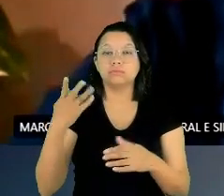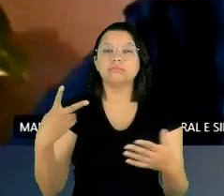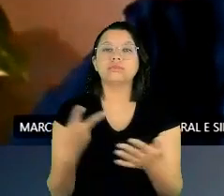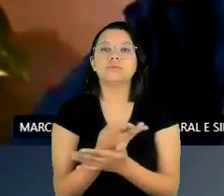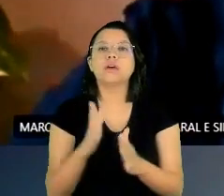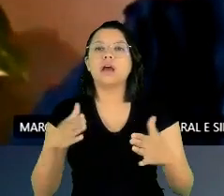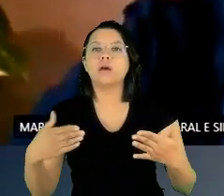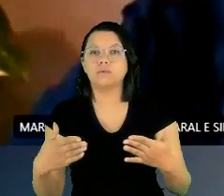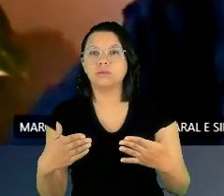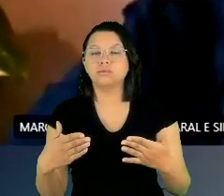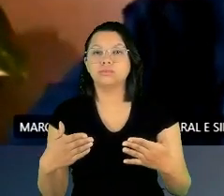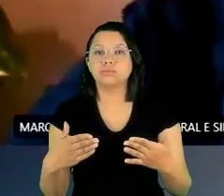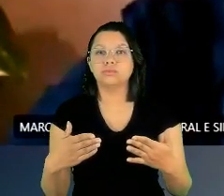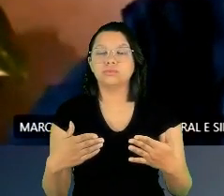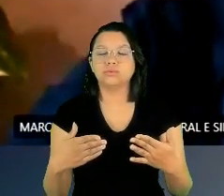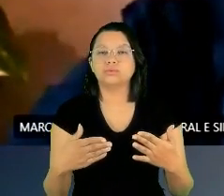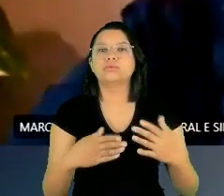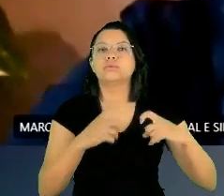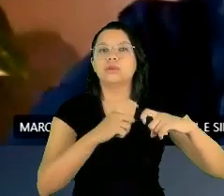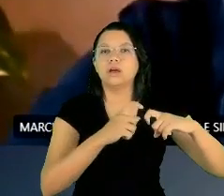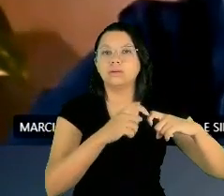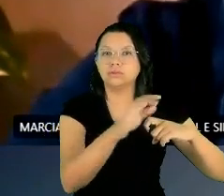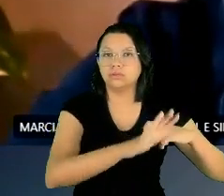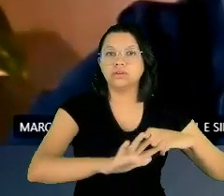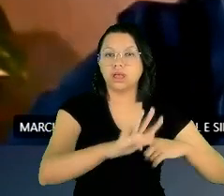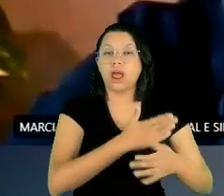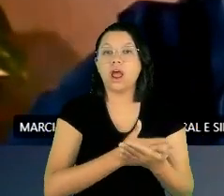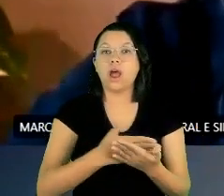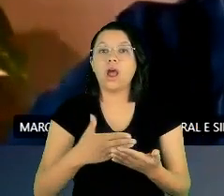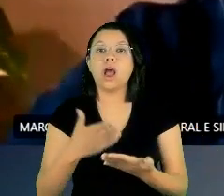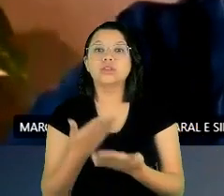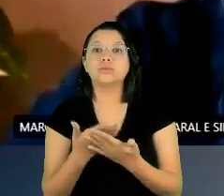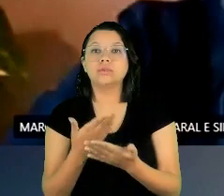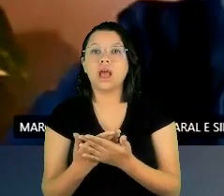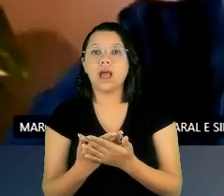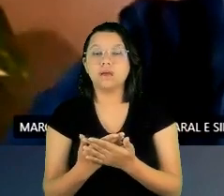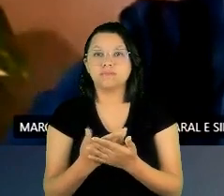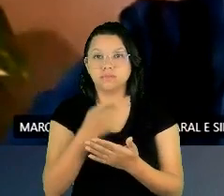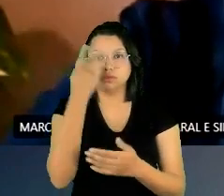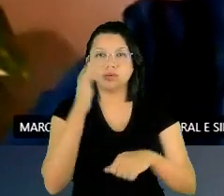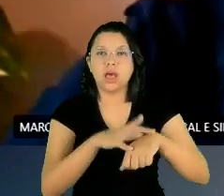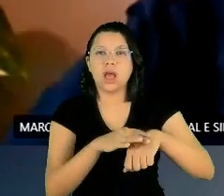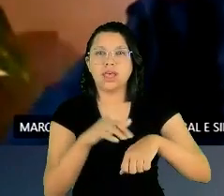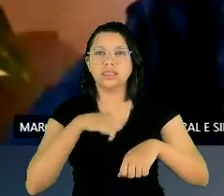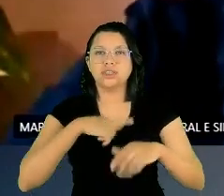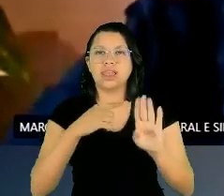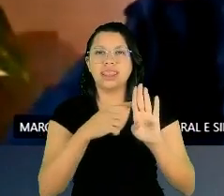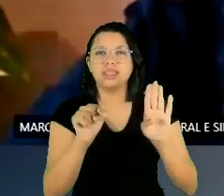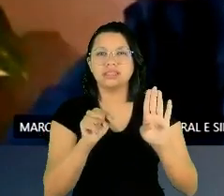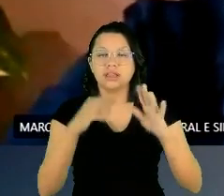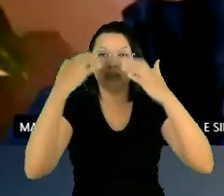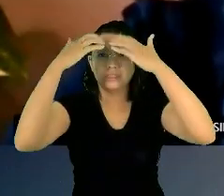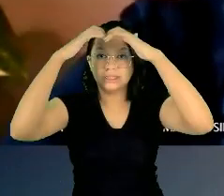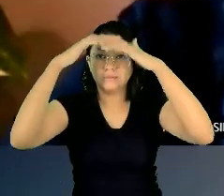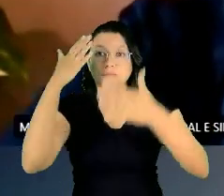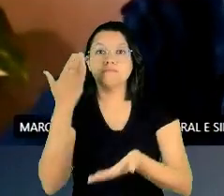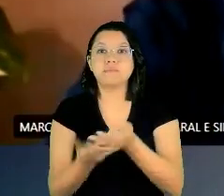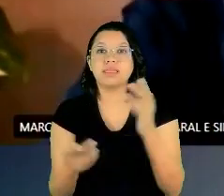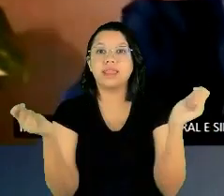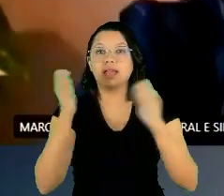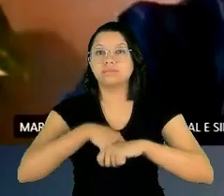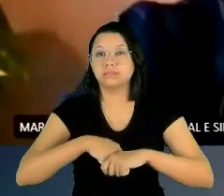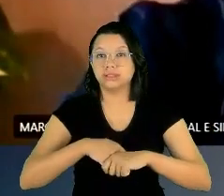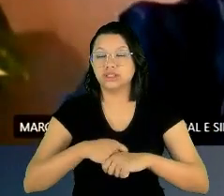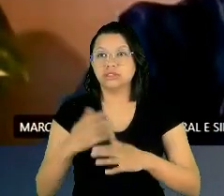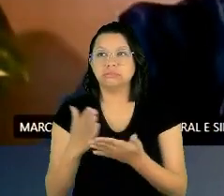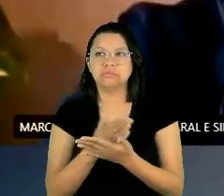decisórios surgiu quando os neurologistas começaram a estudar pacientes com lesões cerebrais, né? E esses pacientes